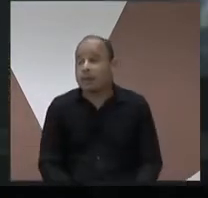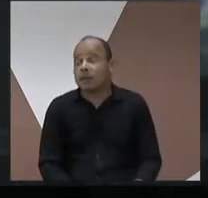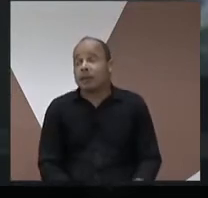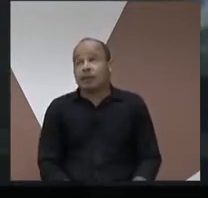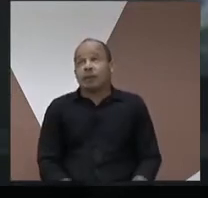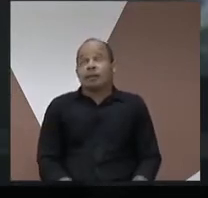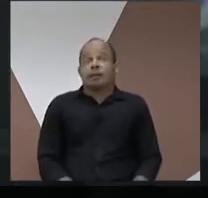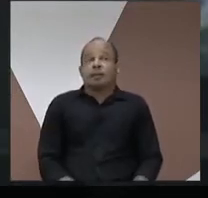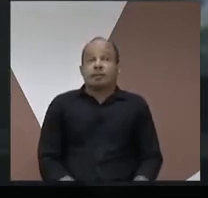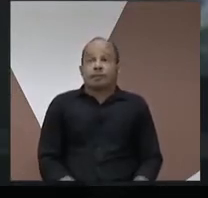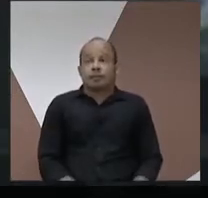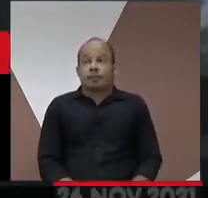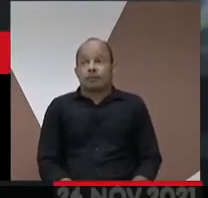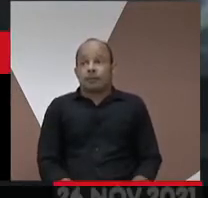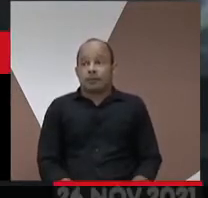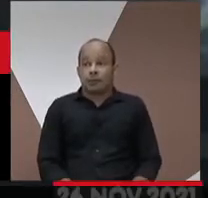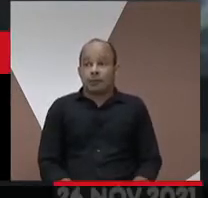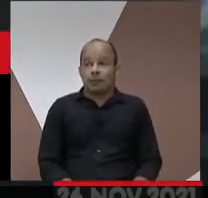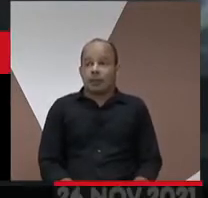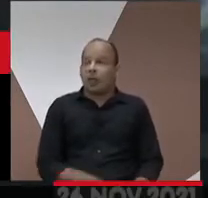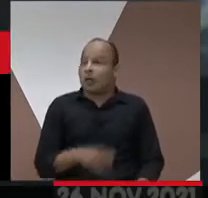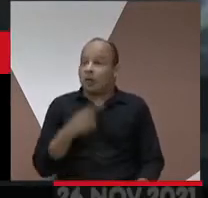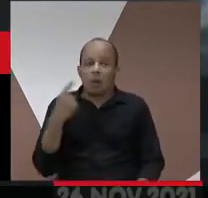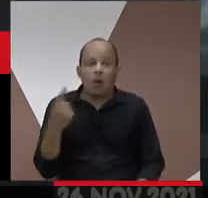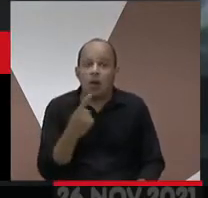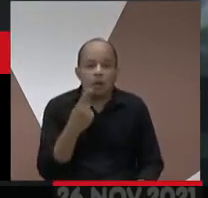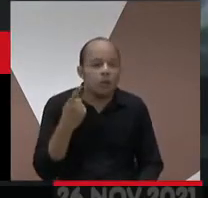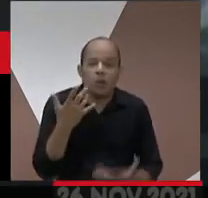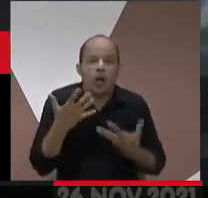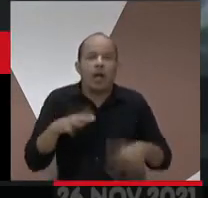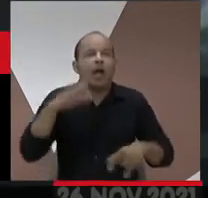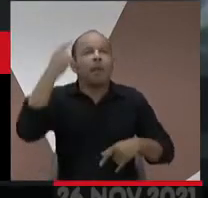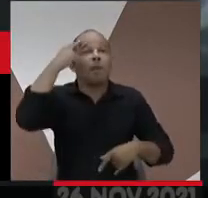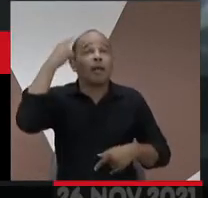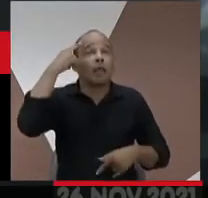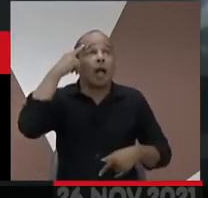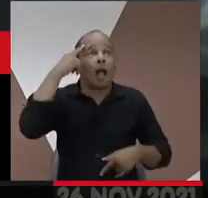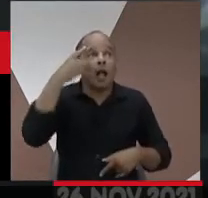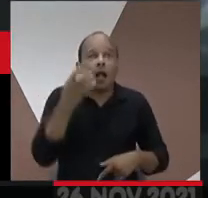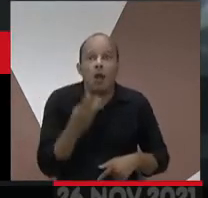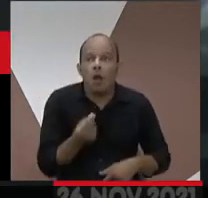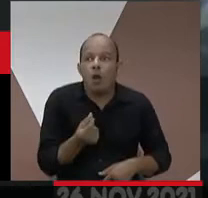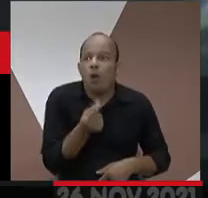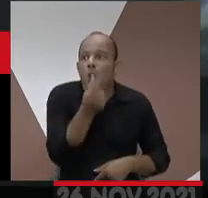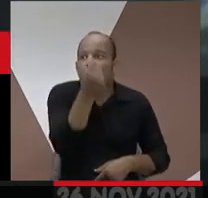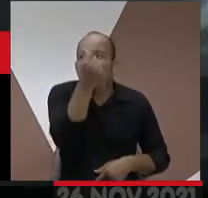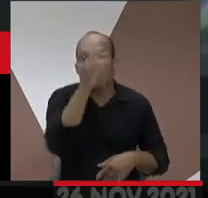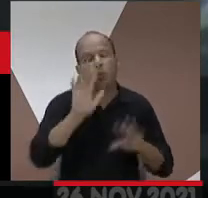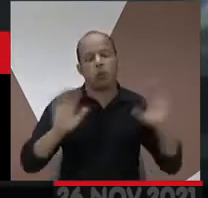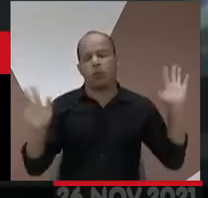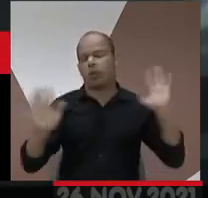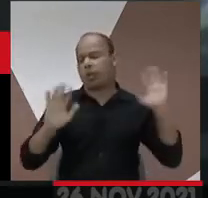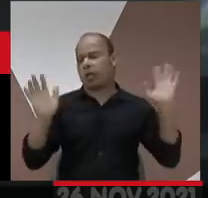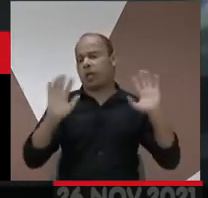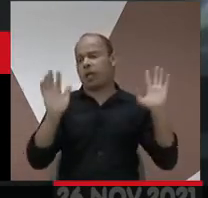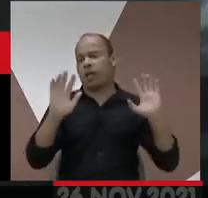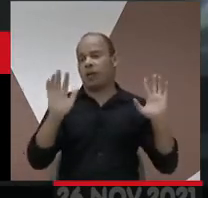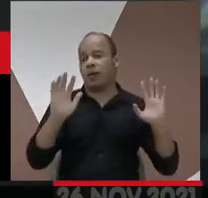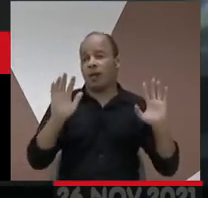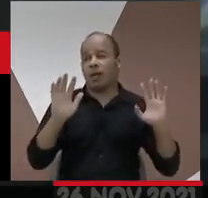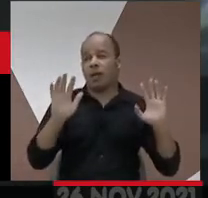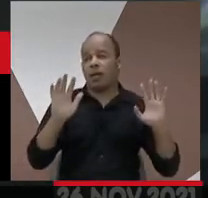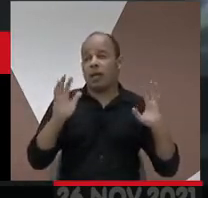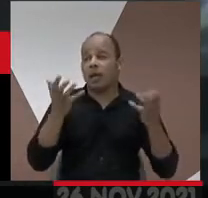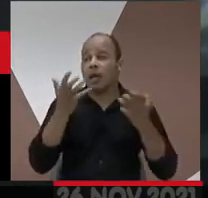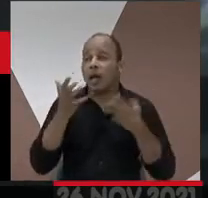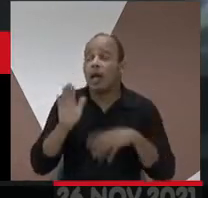não para rentabilizar o negócio, mas para resolver problema como o de Brumadinho, de Ibirité, que